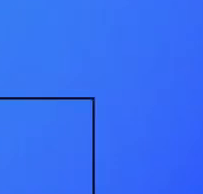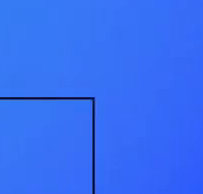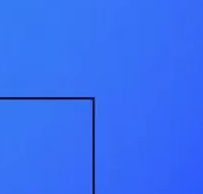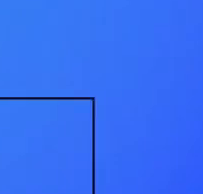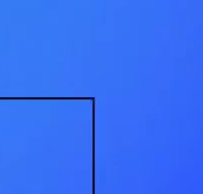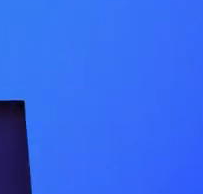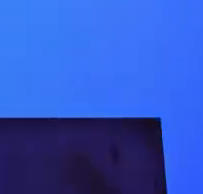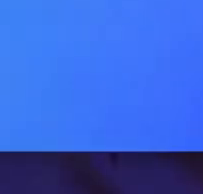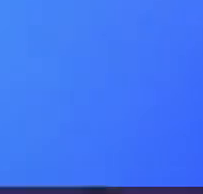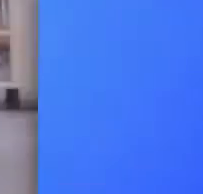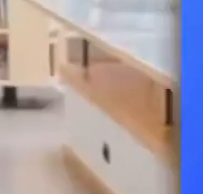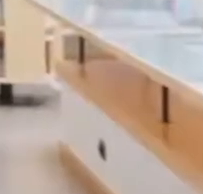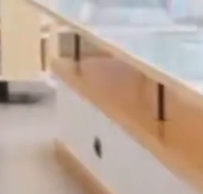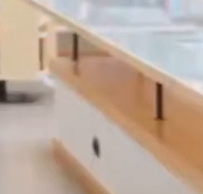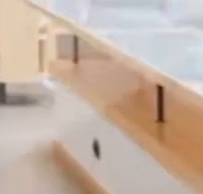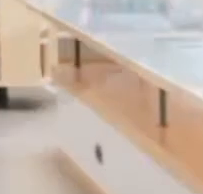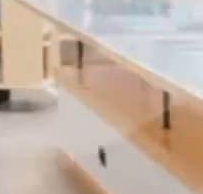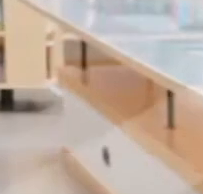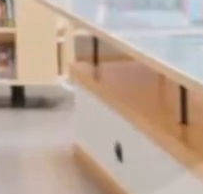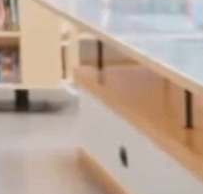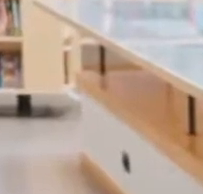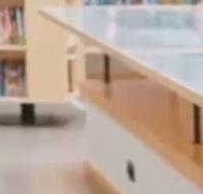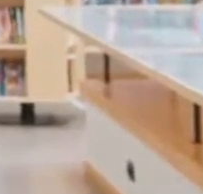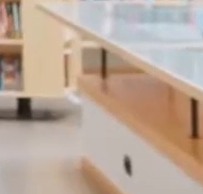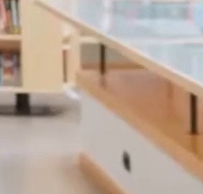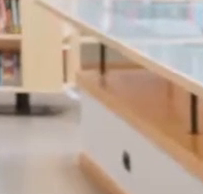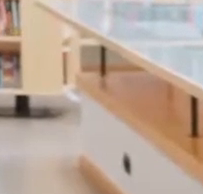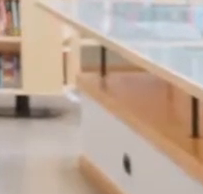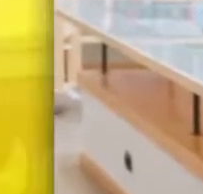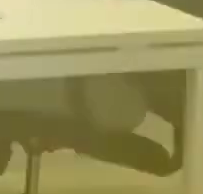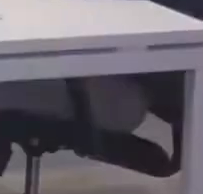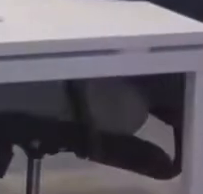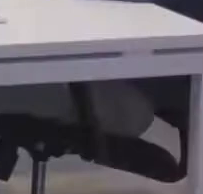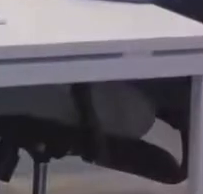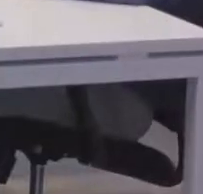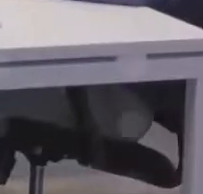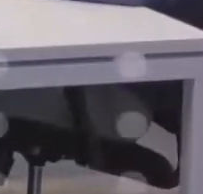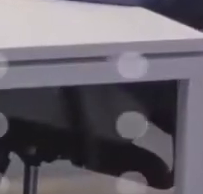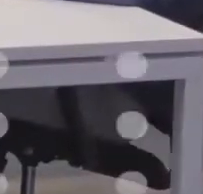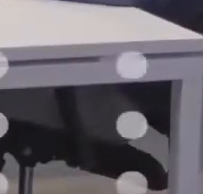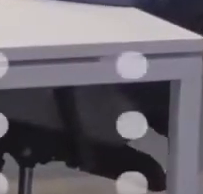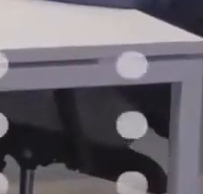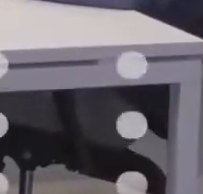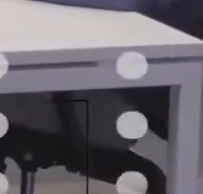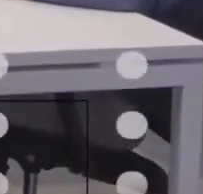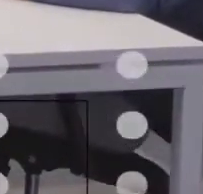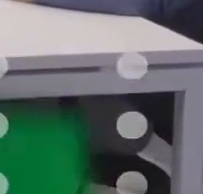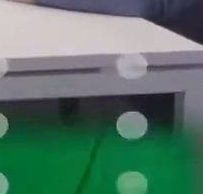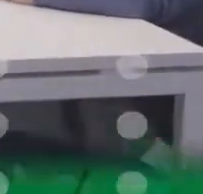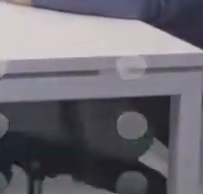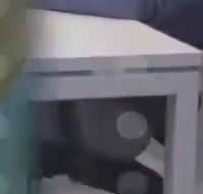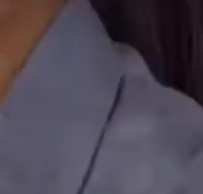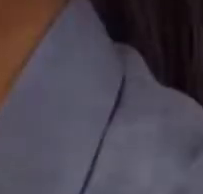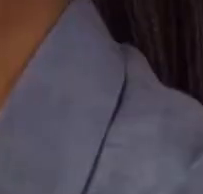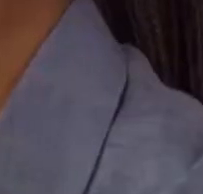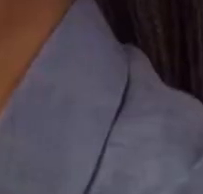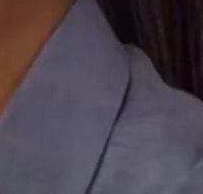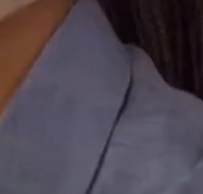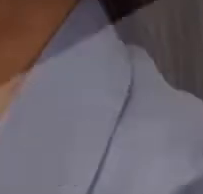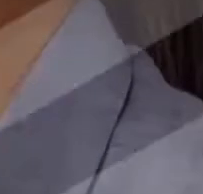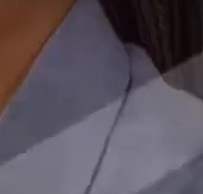tonalidade azul, letras nas cores azul, amarelo, verde, vermelho, formando a palavra